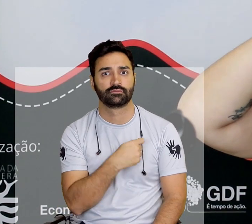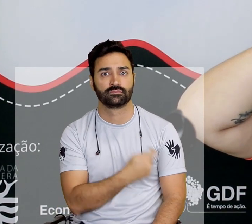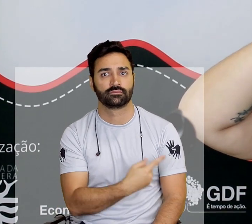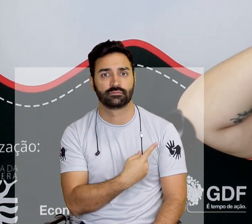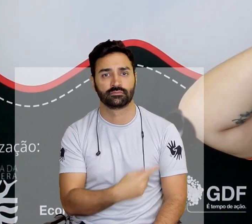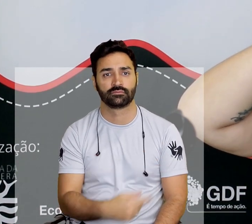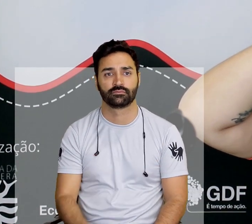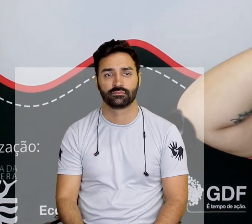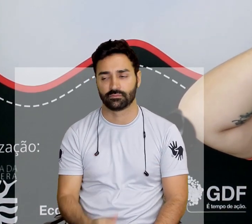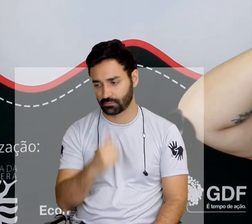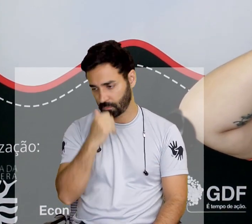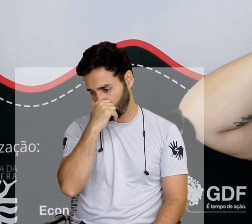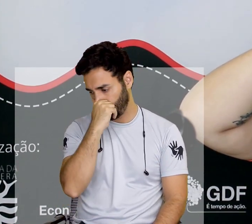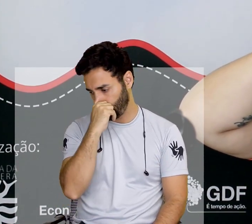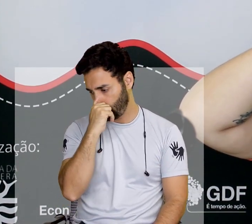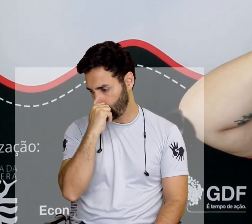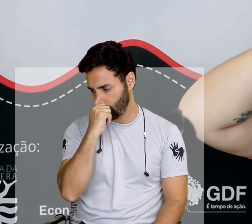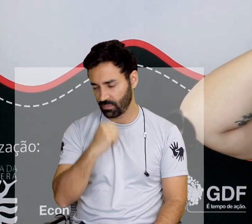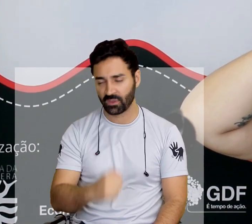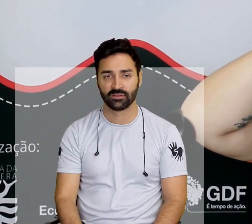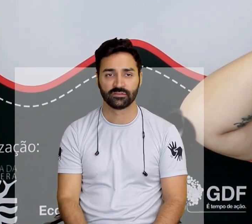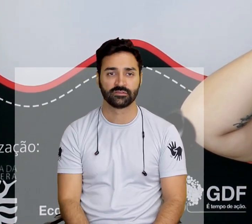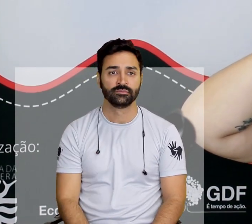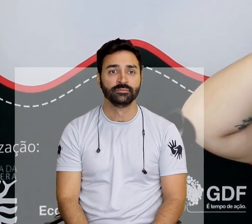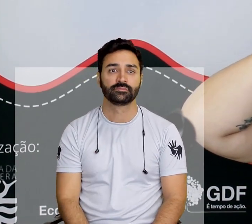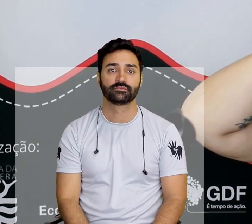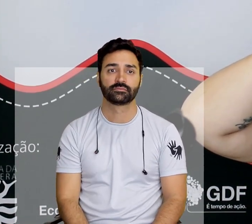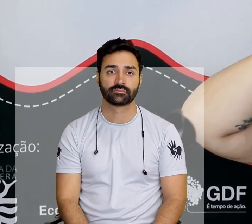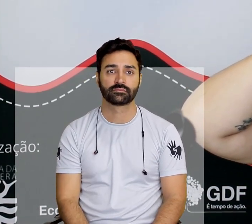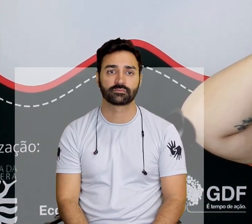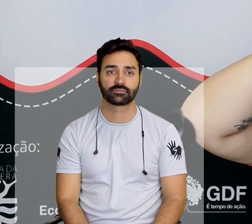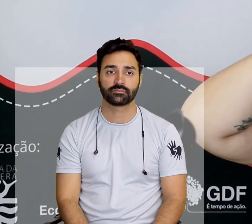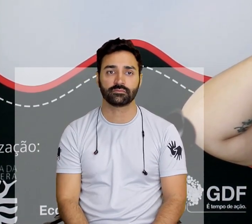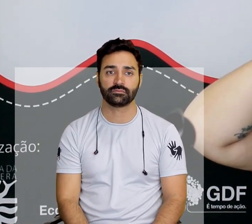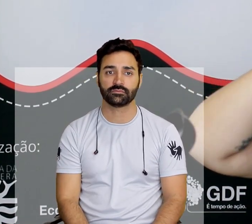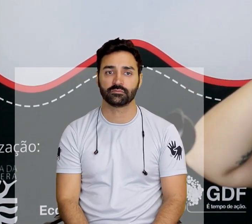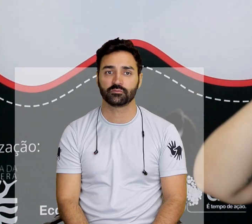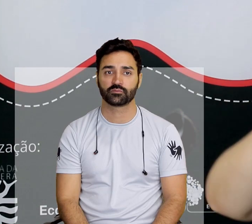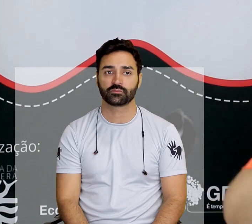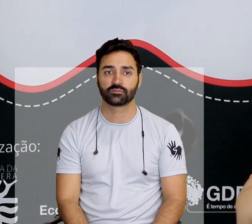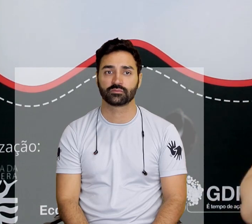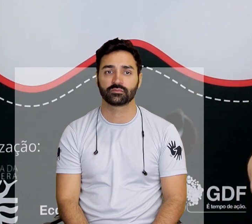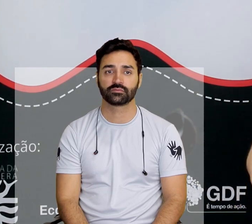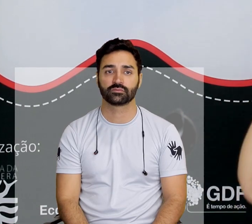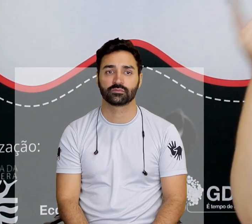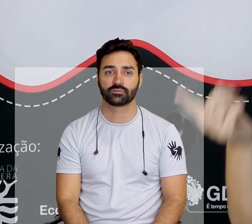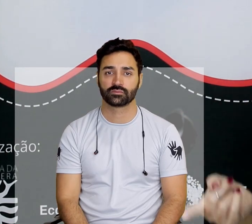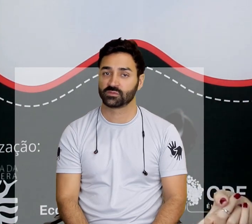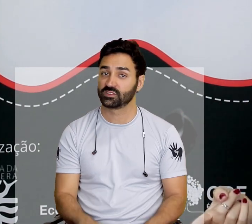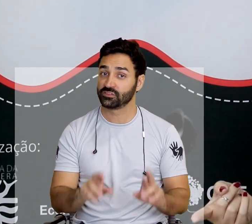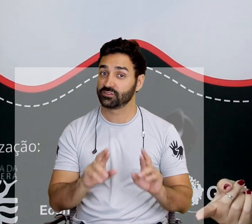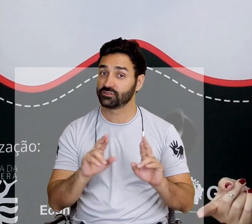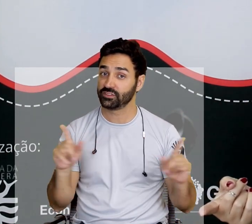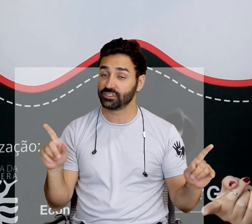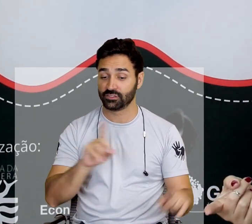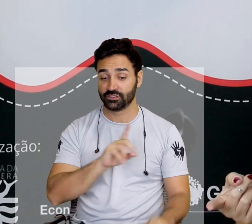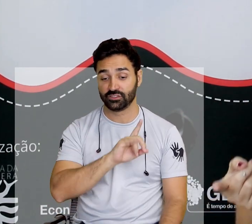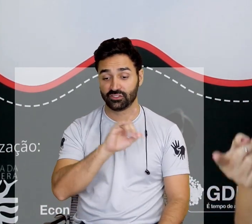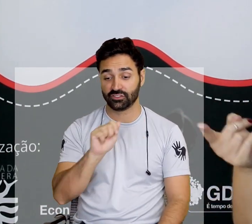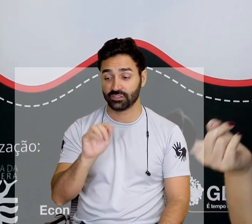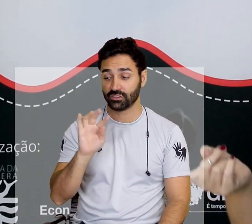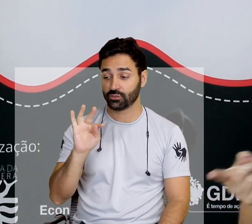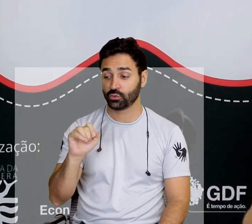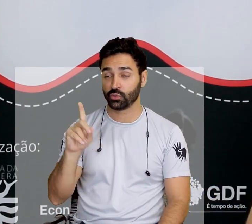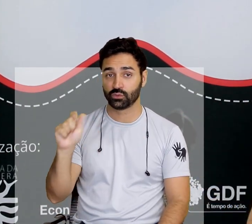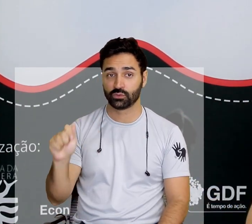Isso, todo dia. Que é diferente de falar que eu faço algo o dia todo, né? O